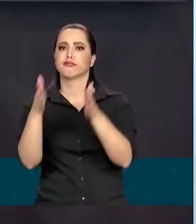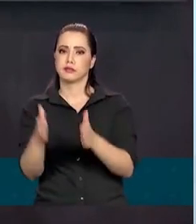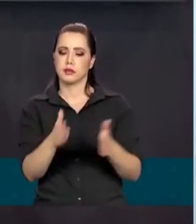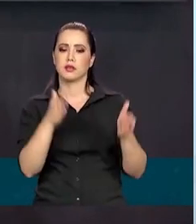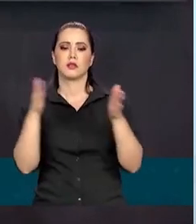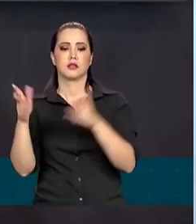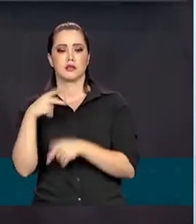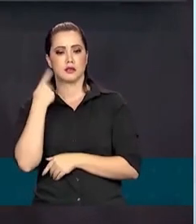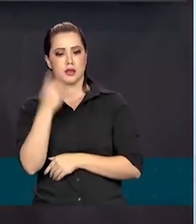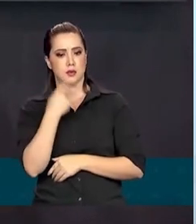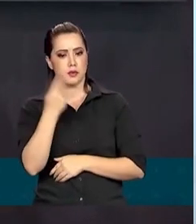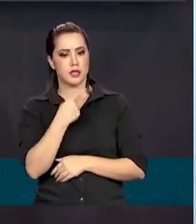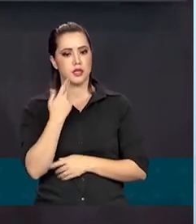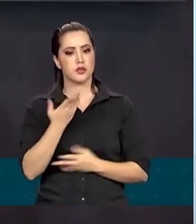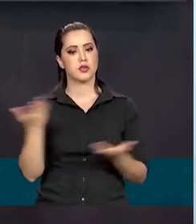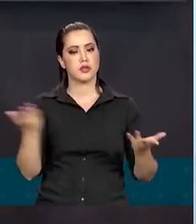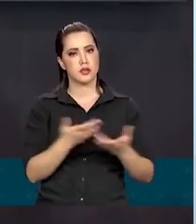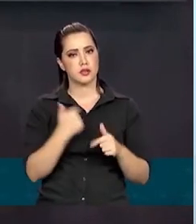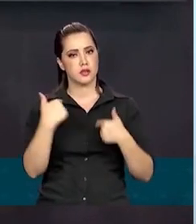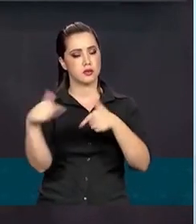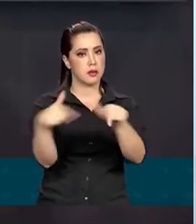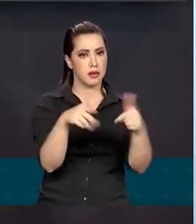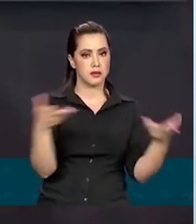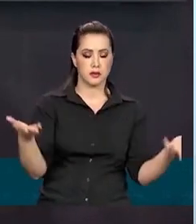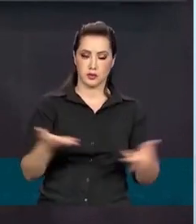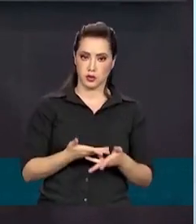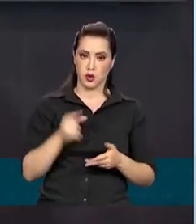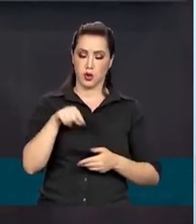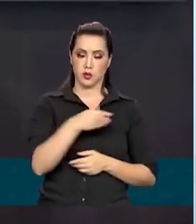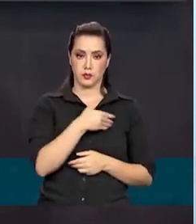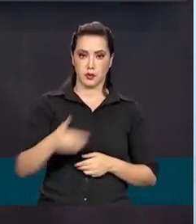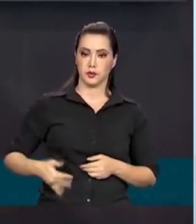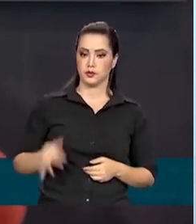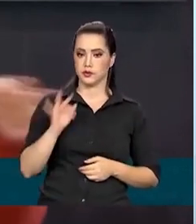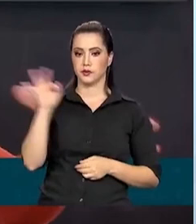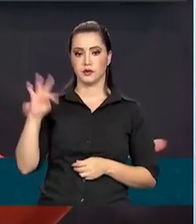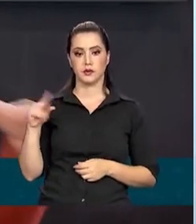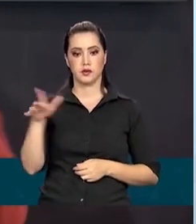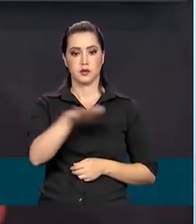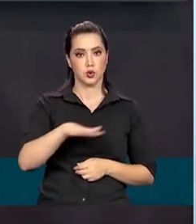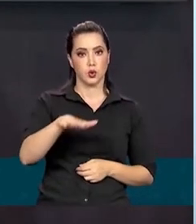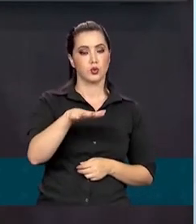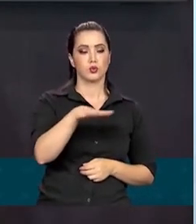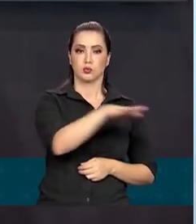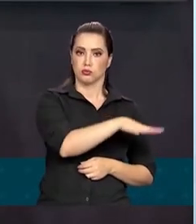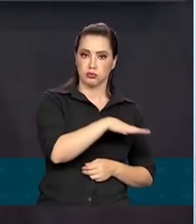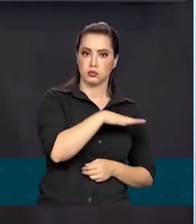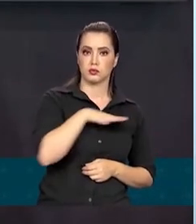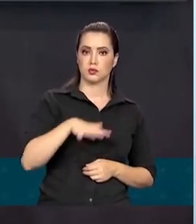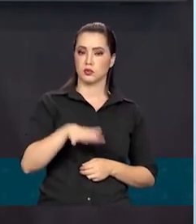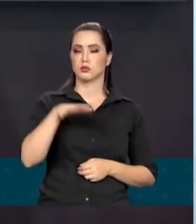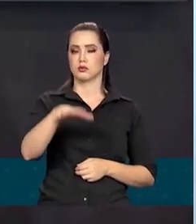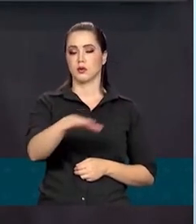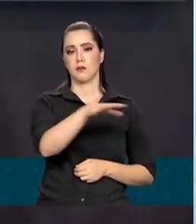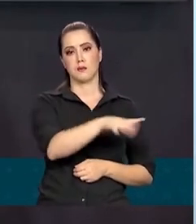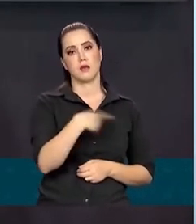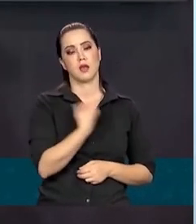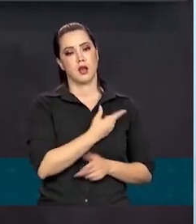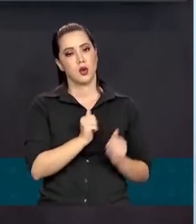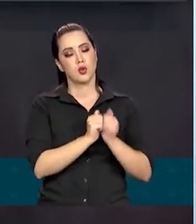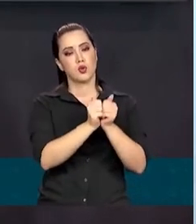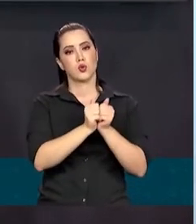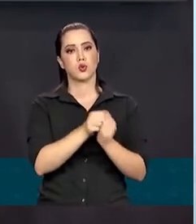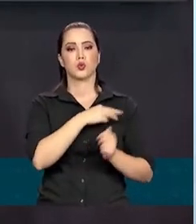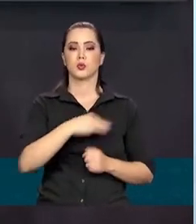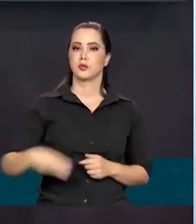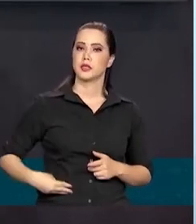monitoramento das políticas públicas que estão sendo executadas pelo governo federal em todas as suas pastas, e isso requer que nós, ao